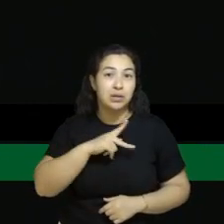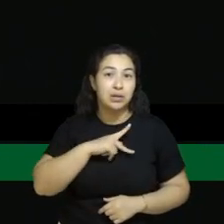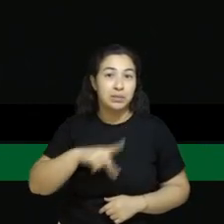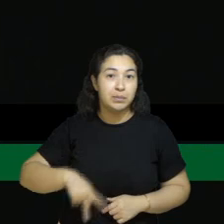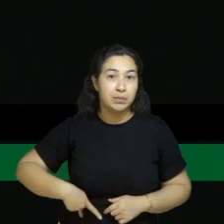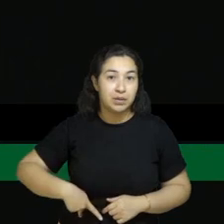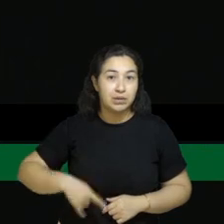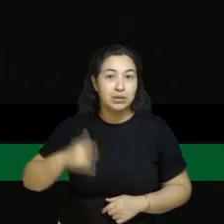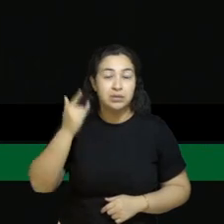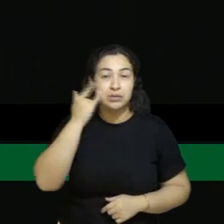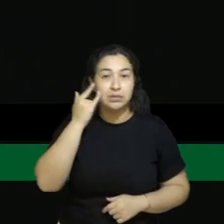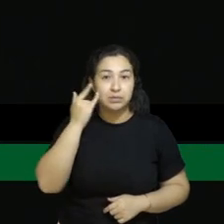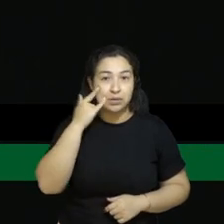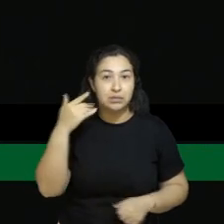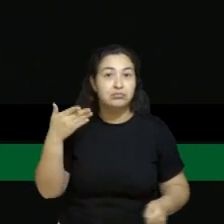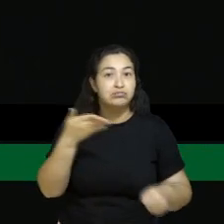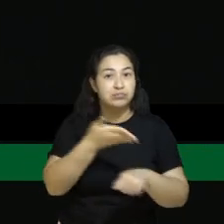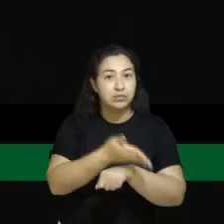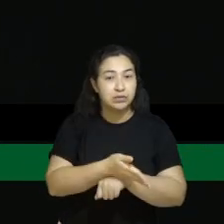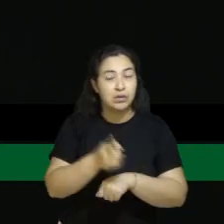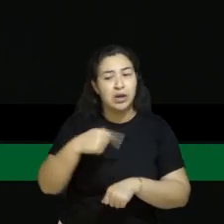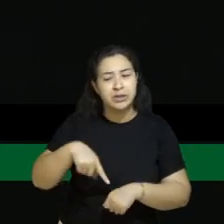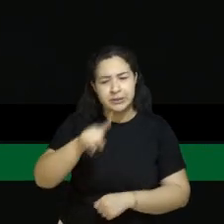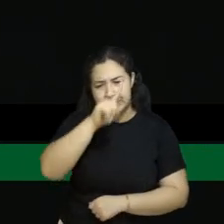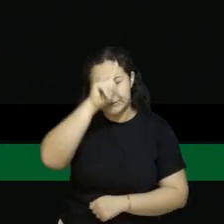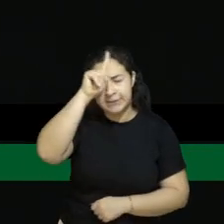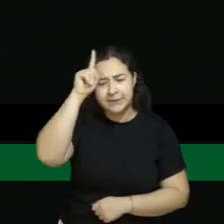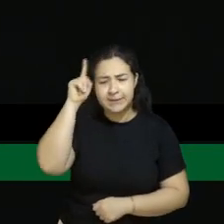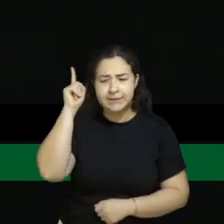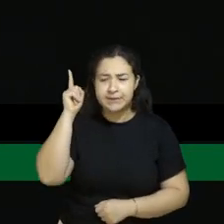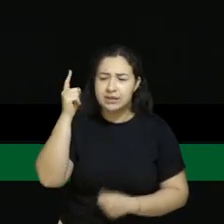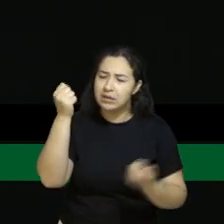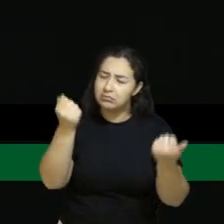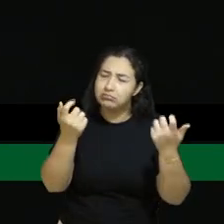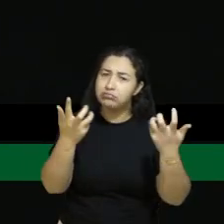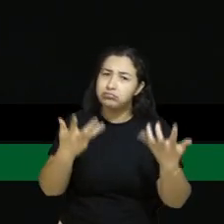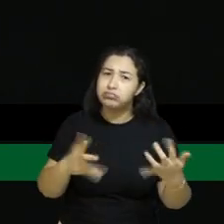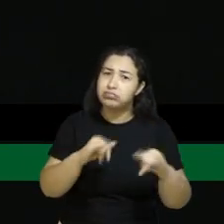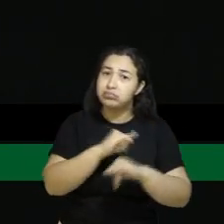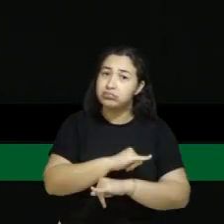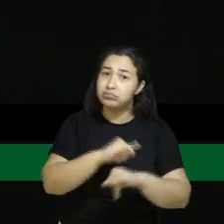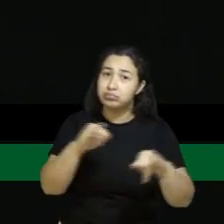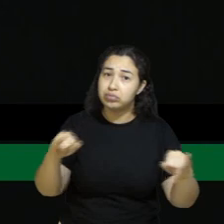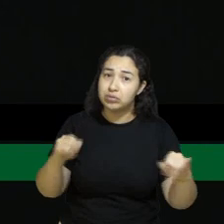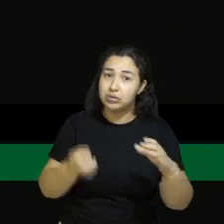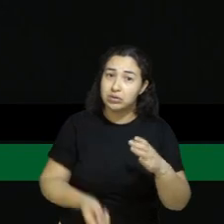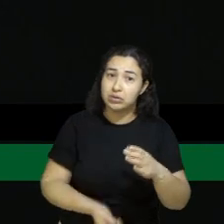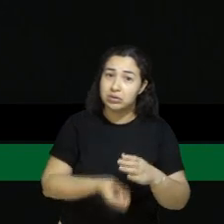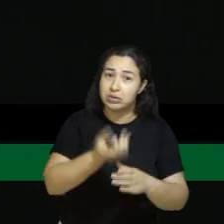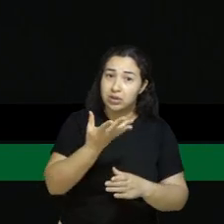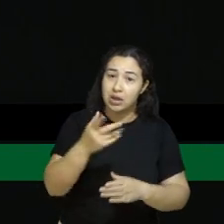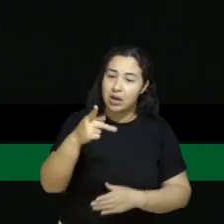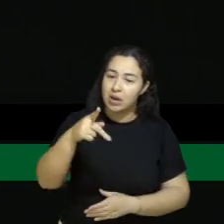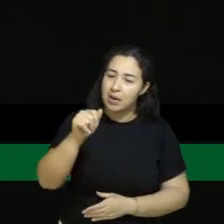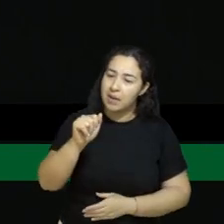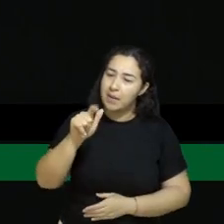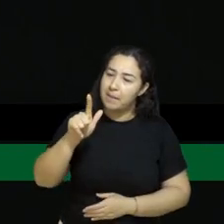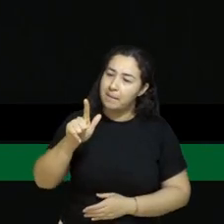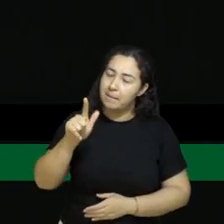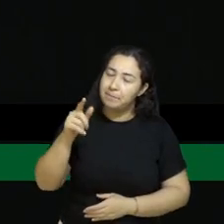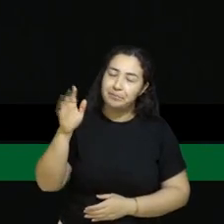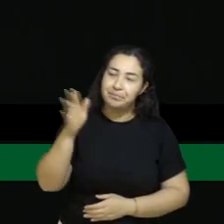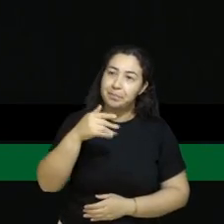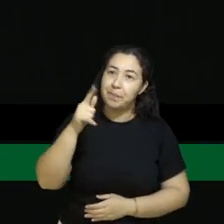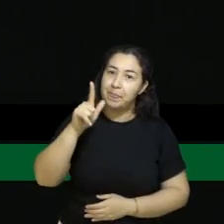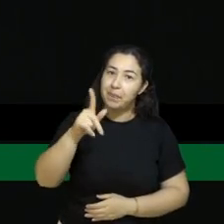Nadal, nos surgiu a ideia, senhores colegas, de nós criarmos o ParlaSud, de modo igual